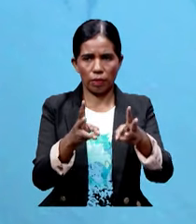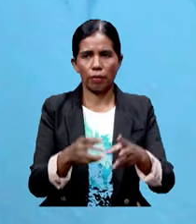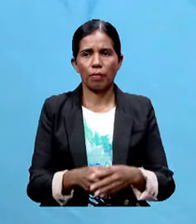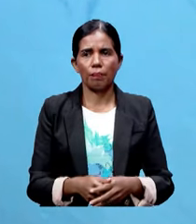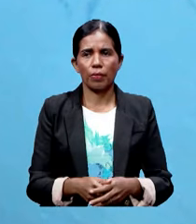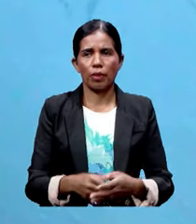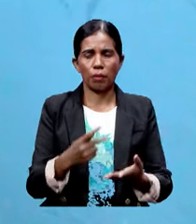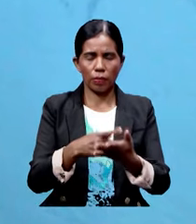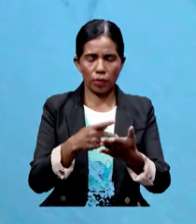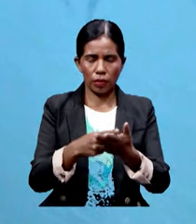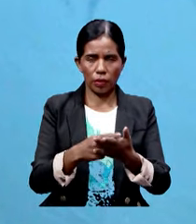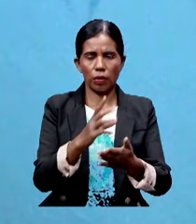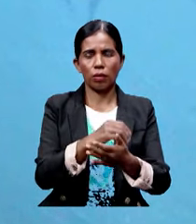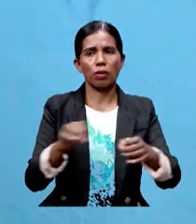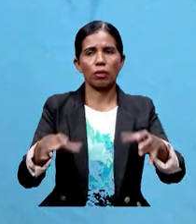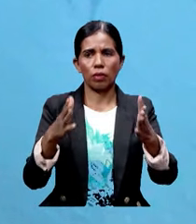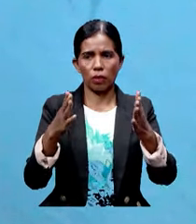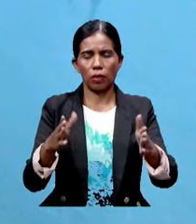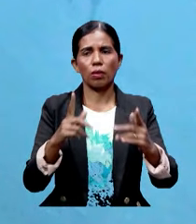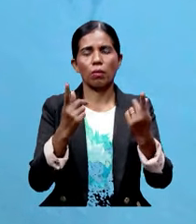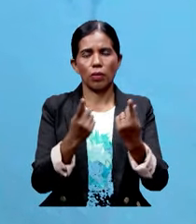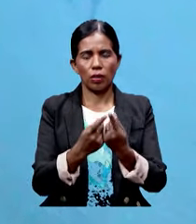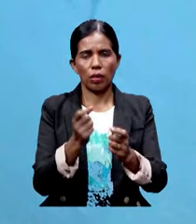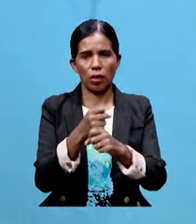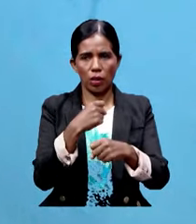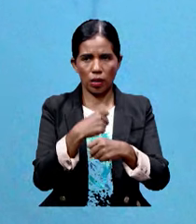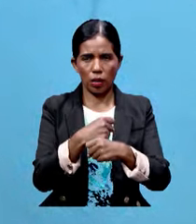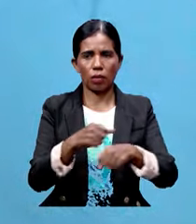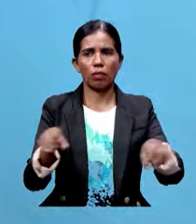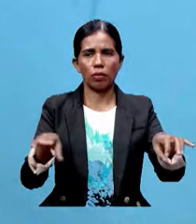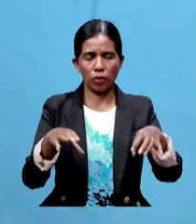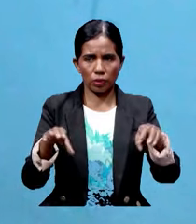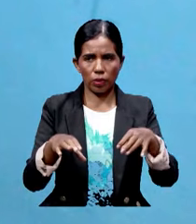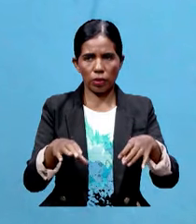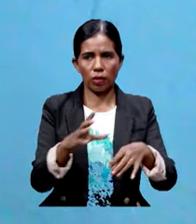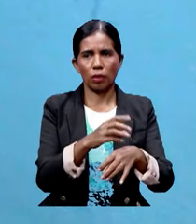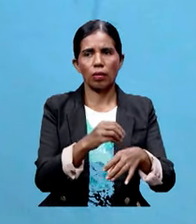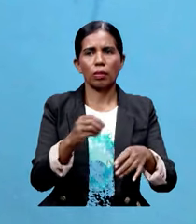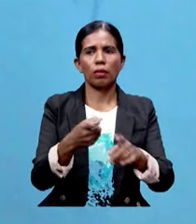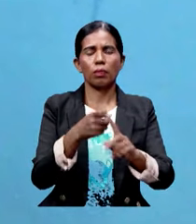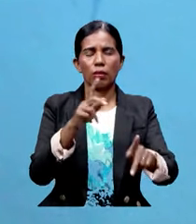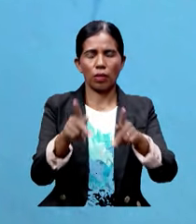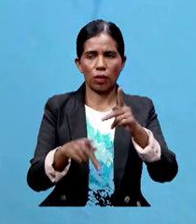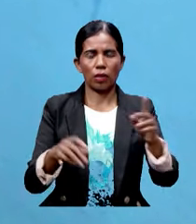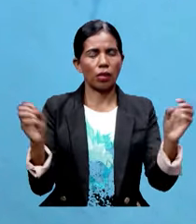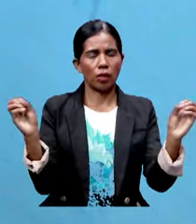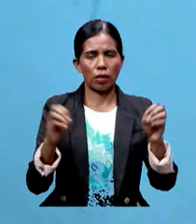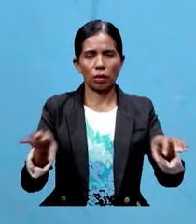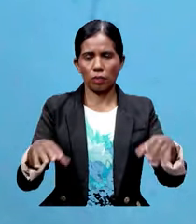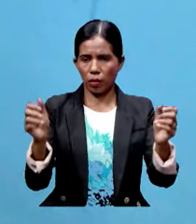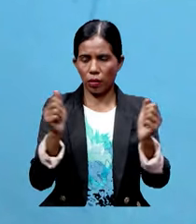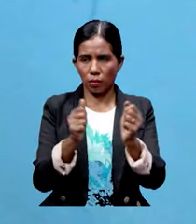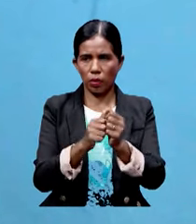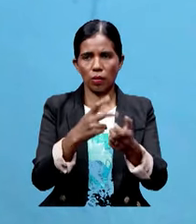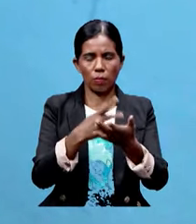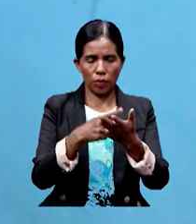proyekto nain o parte trabalhador o companhia de mahala servisu mos parte komunidade la coopera o proyekto